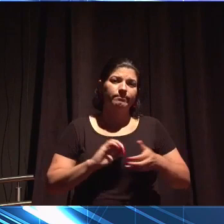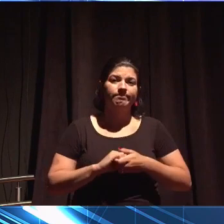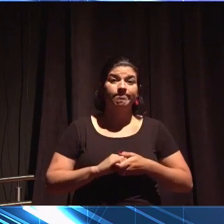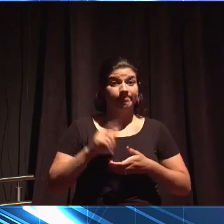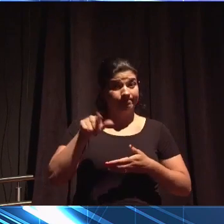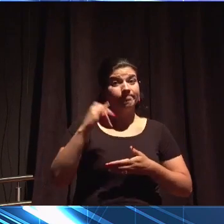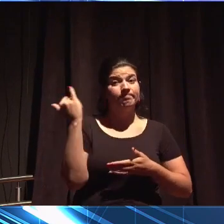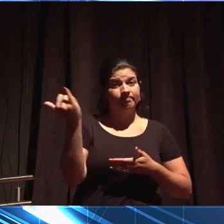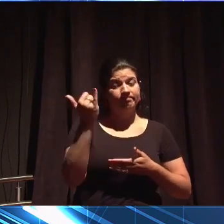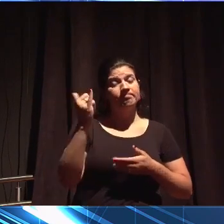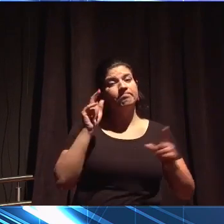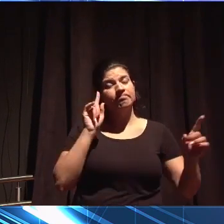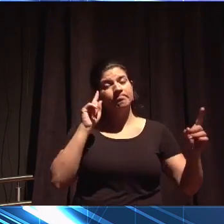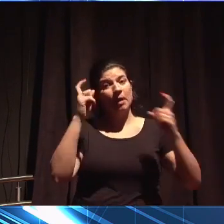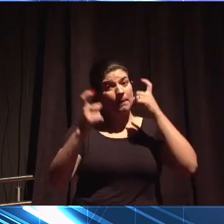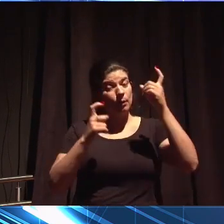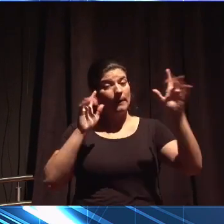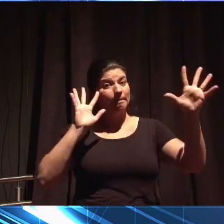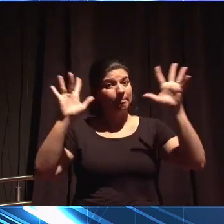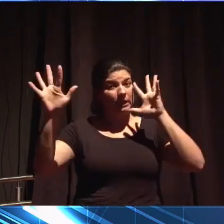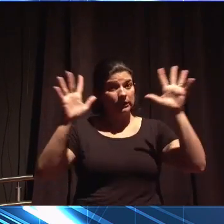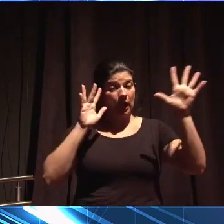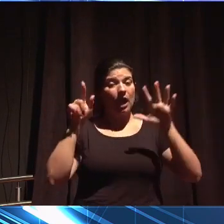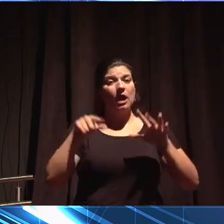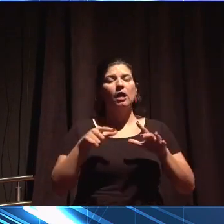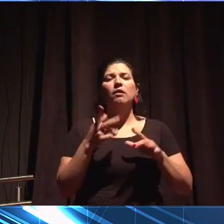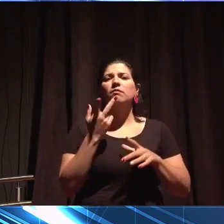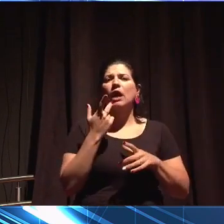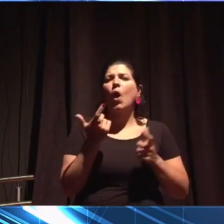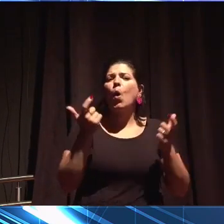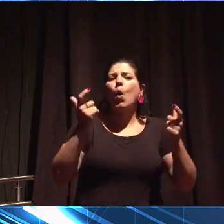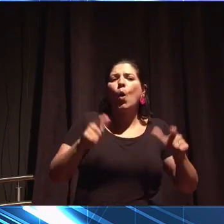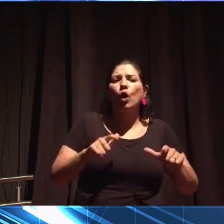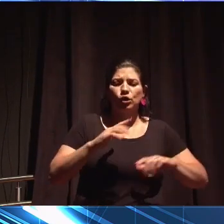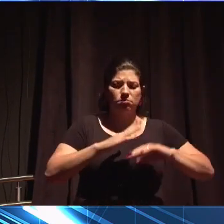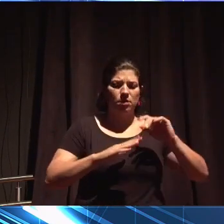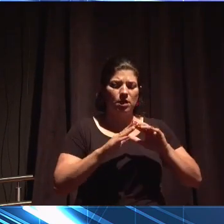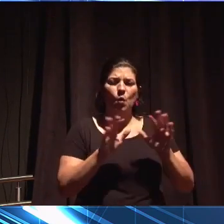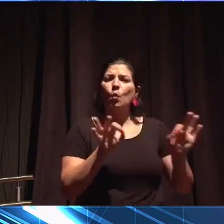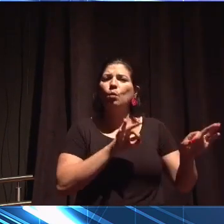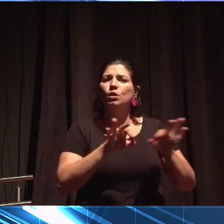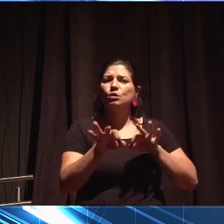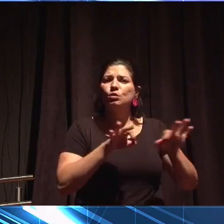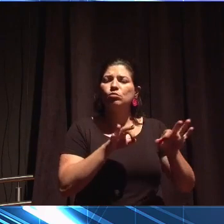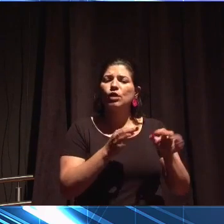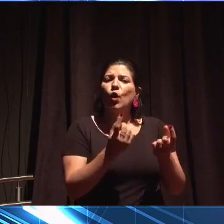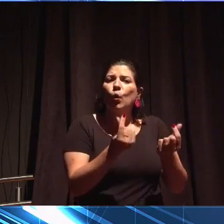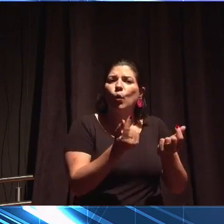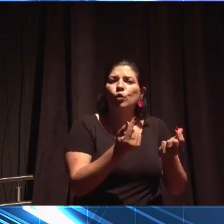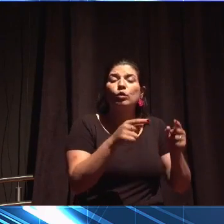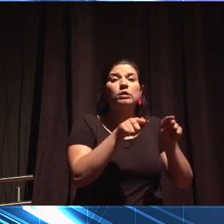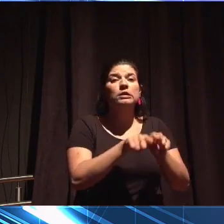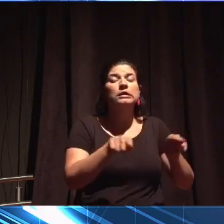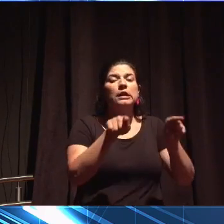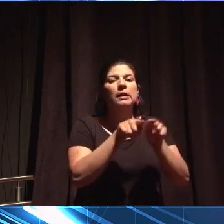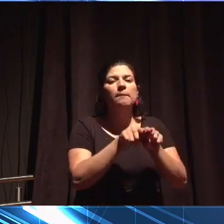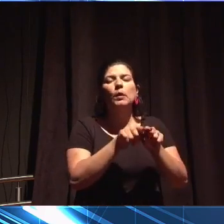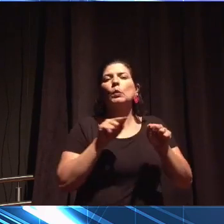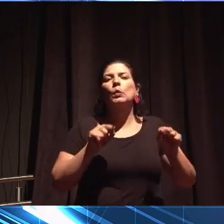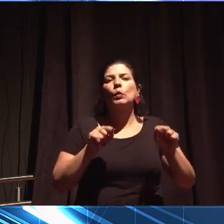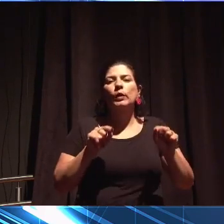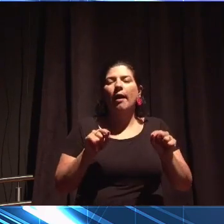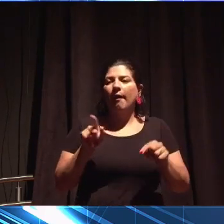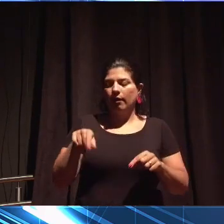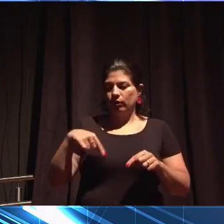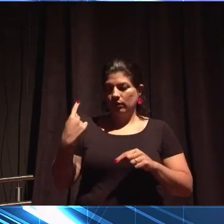é muito importante de ser levada em consideração quando a gente fala de onde vou provisionar o meu recurso, e também questão de latência, né? A gente que